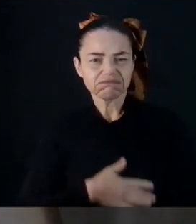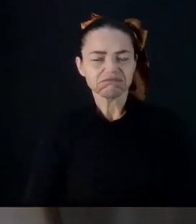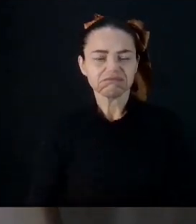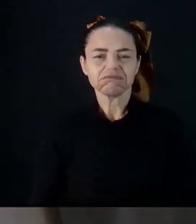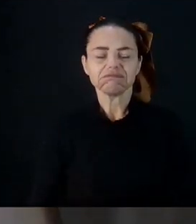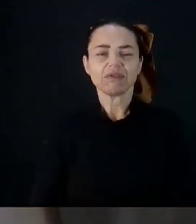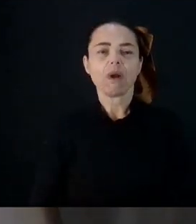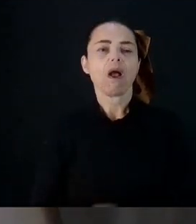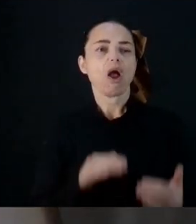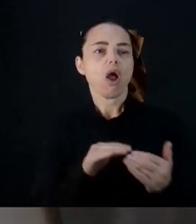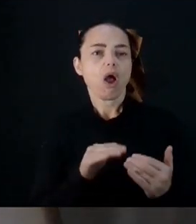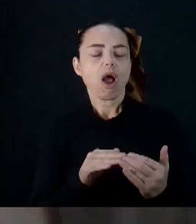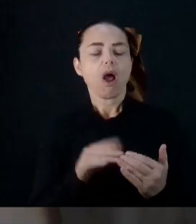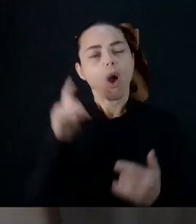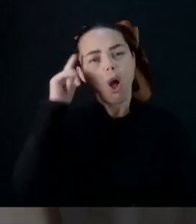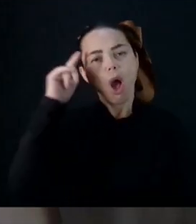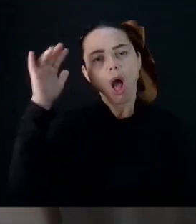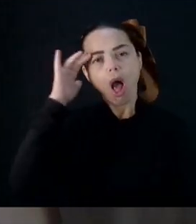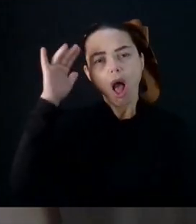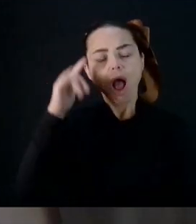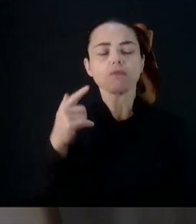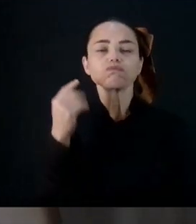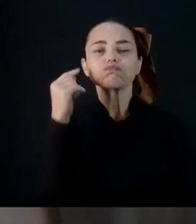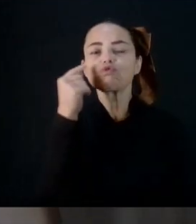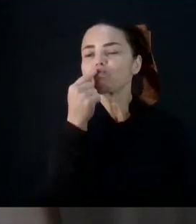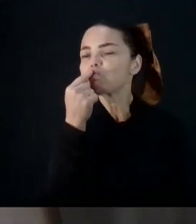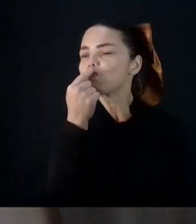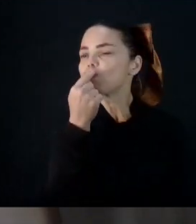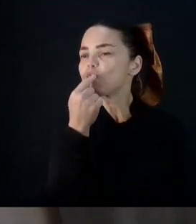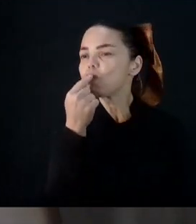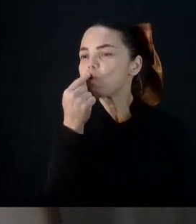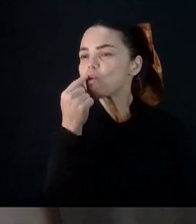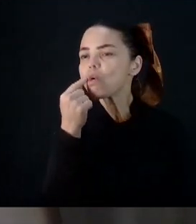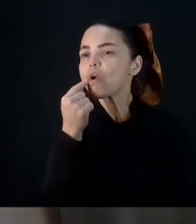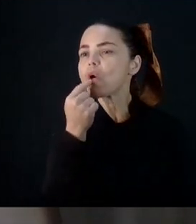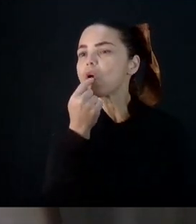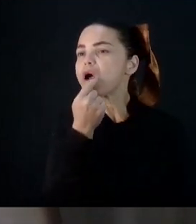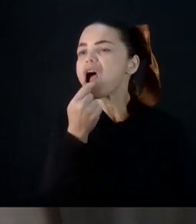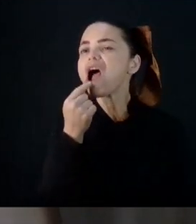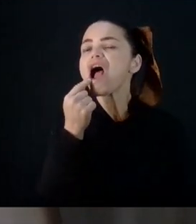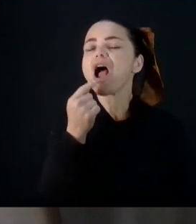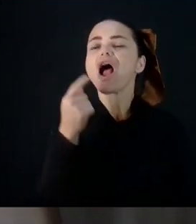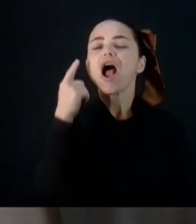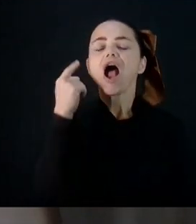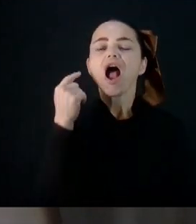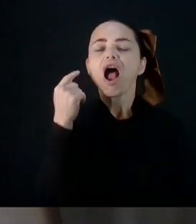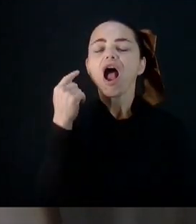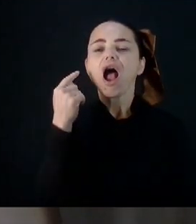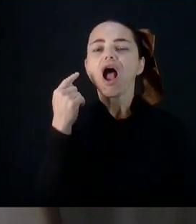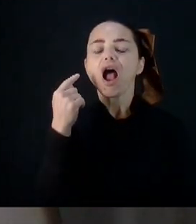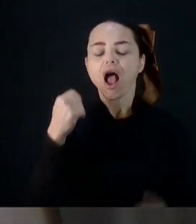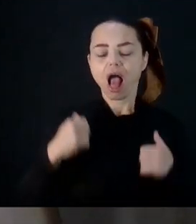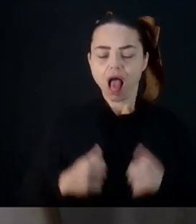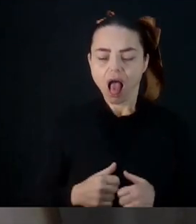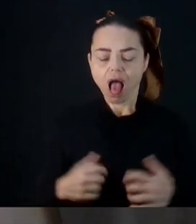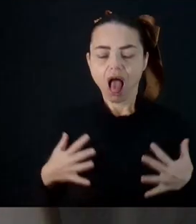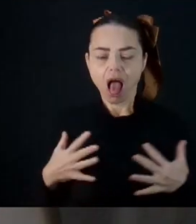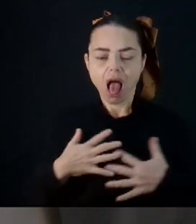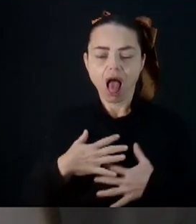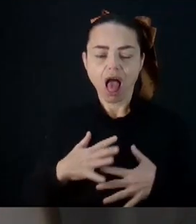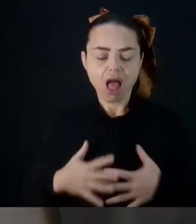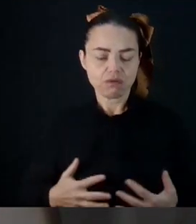né? Imaginar. Então ela pode, né? Brincar ali com a roupa da mãe, né? Toda